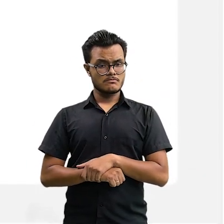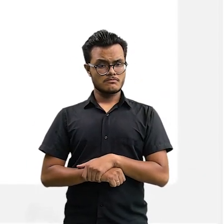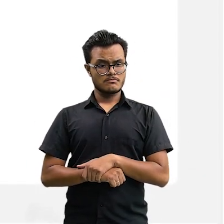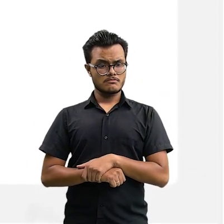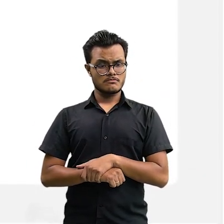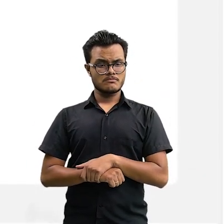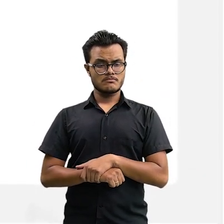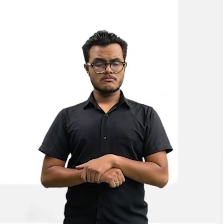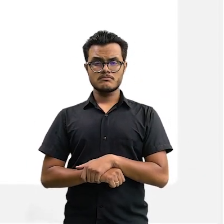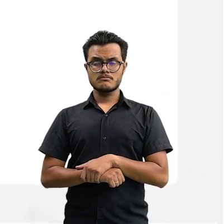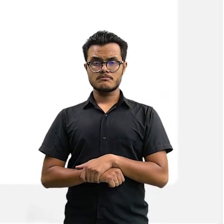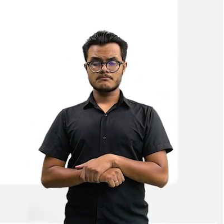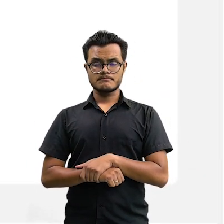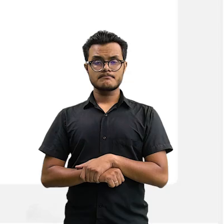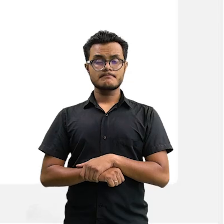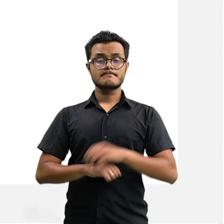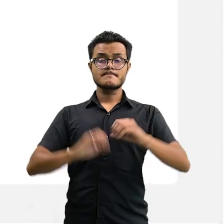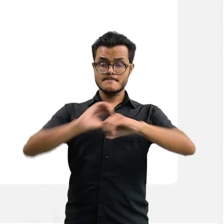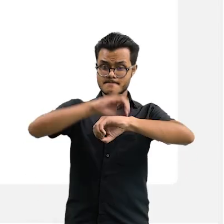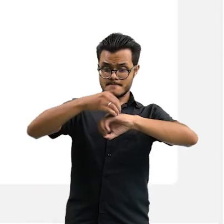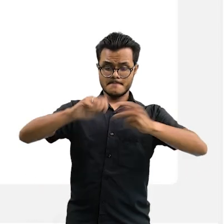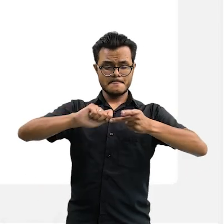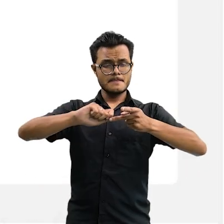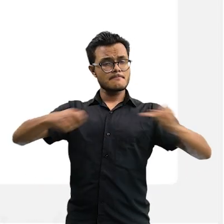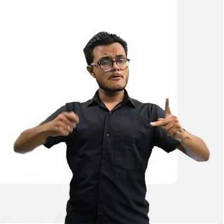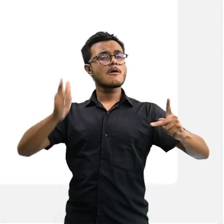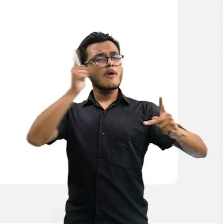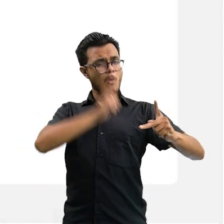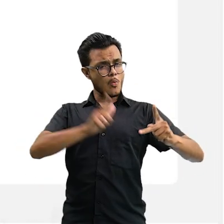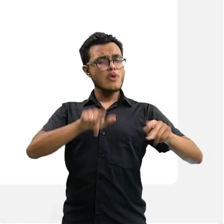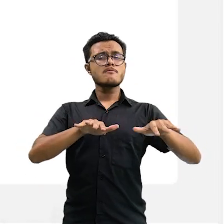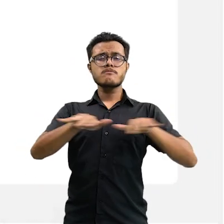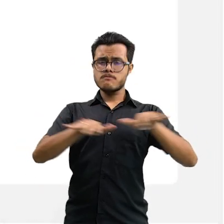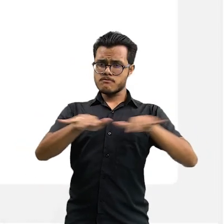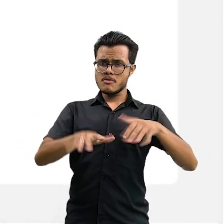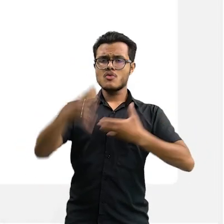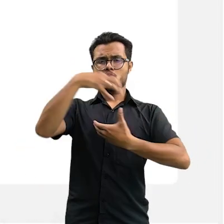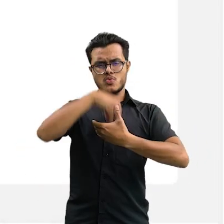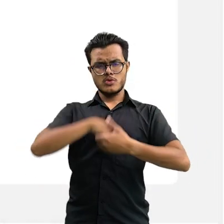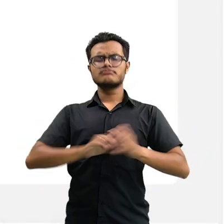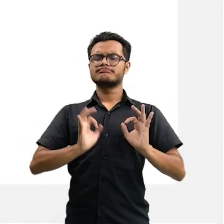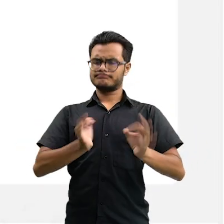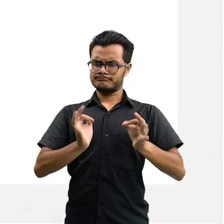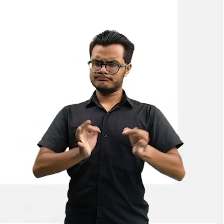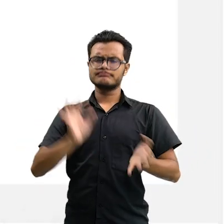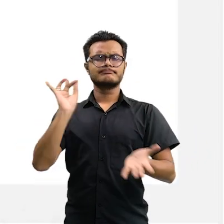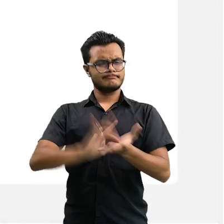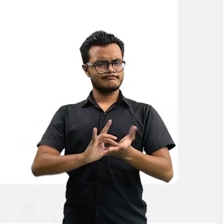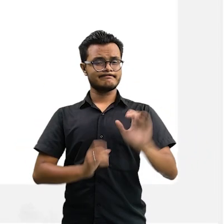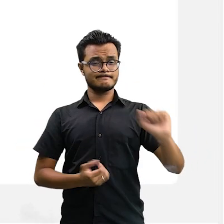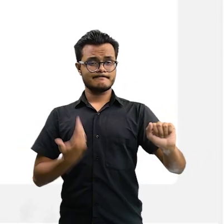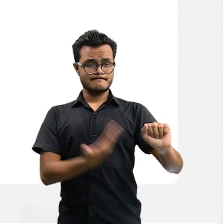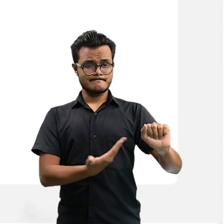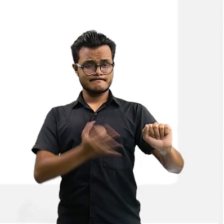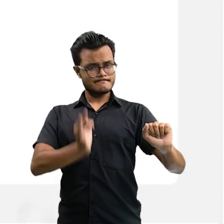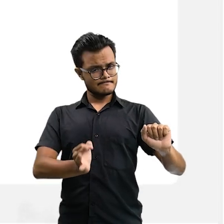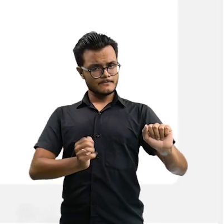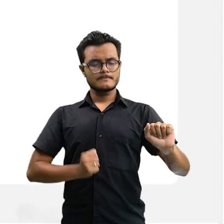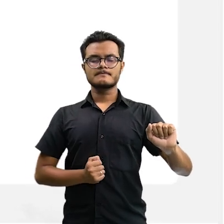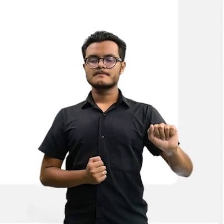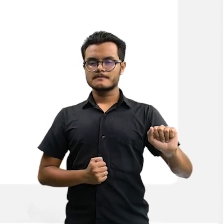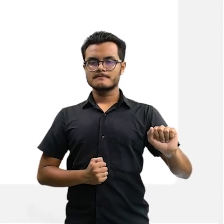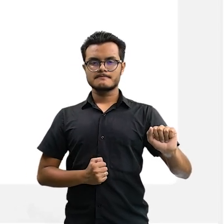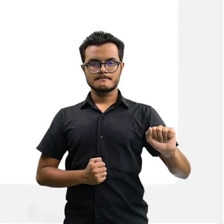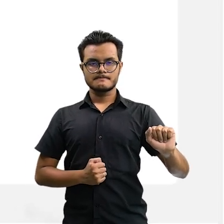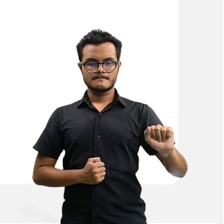a hemoglobina é uma proteína de transporte. Já está correta a nossa letra A, tá?